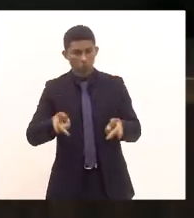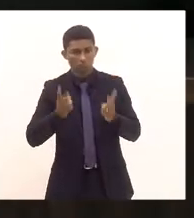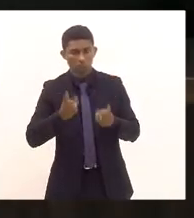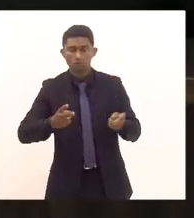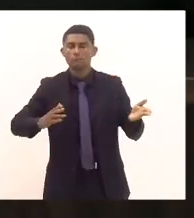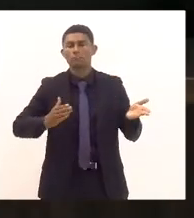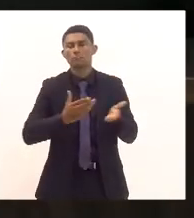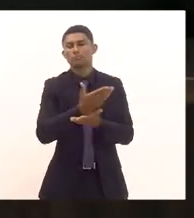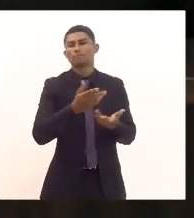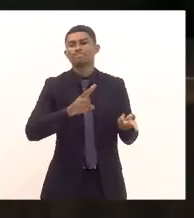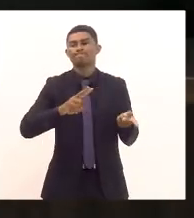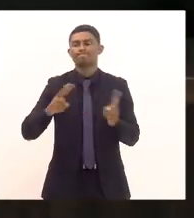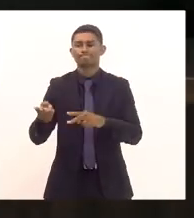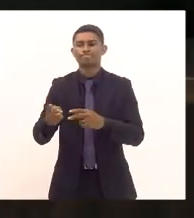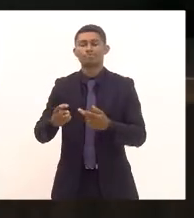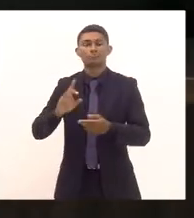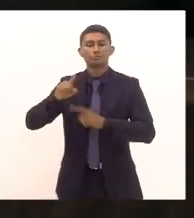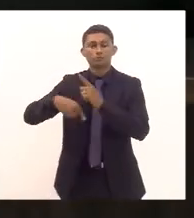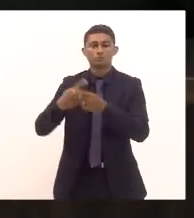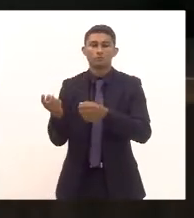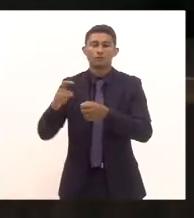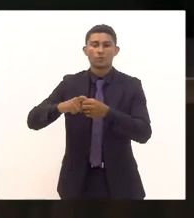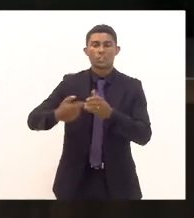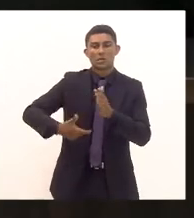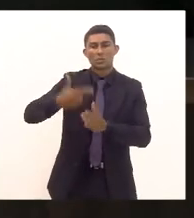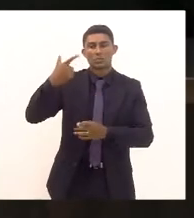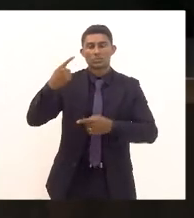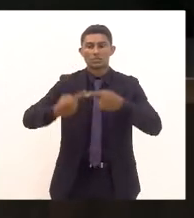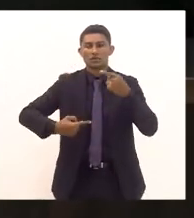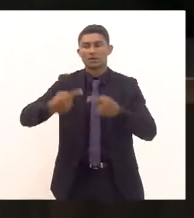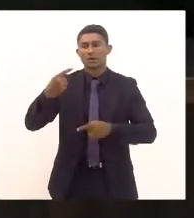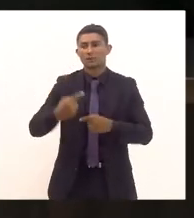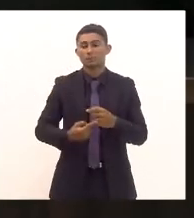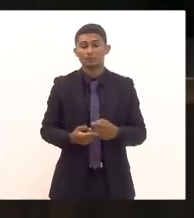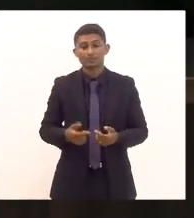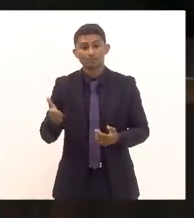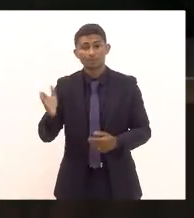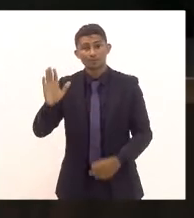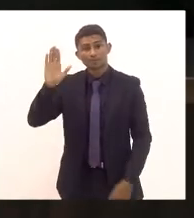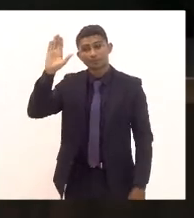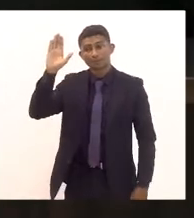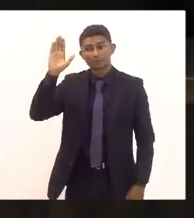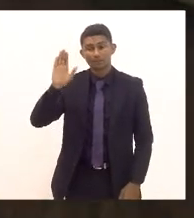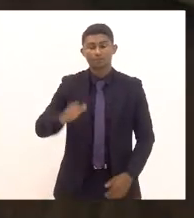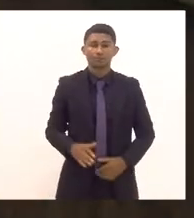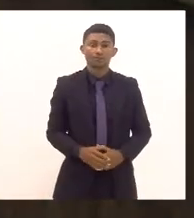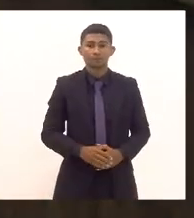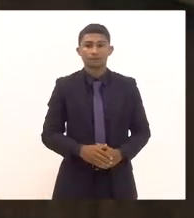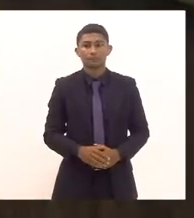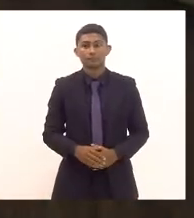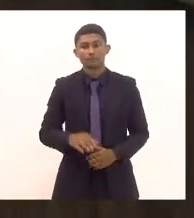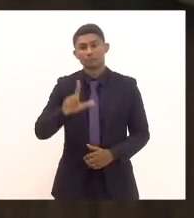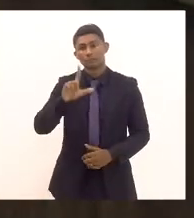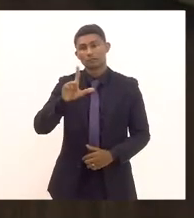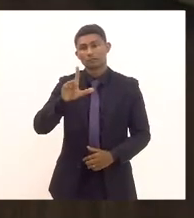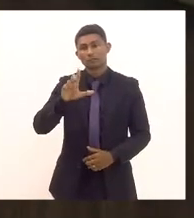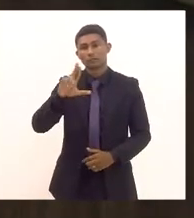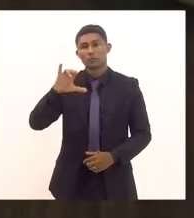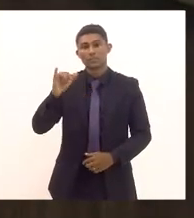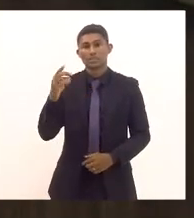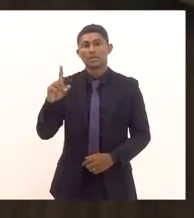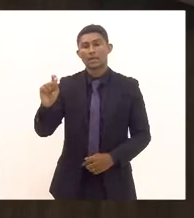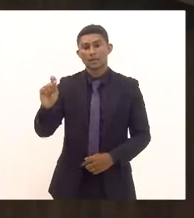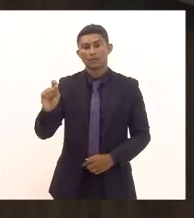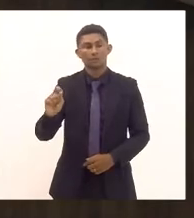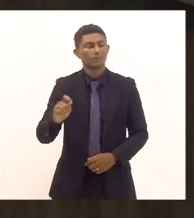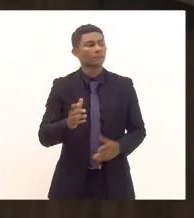vai redação do vencido para cima da discussão da Lucinha questão de ordem atenção Deputado Luiz